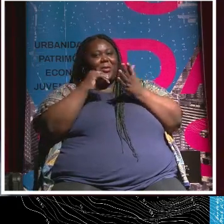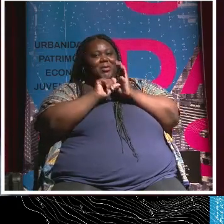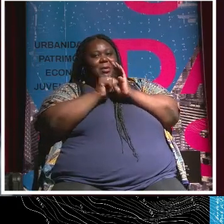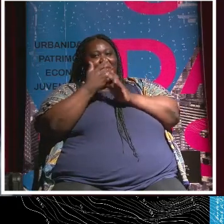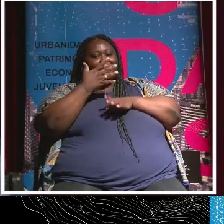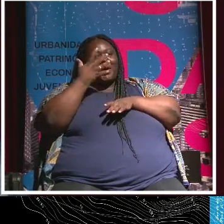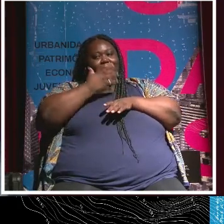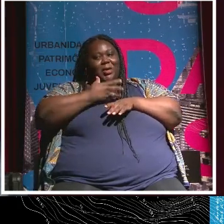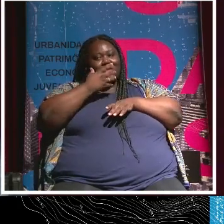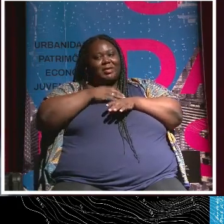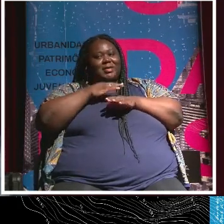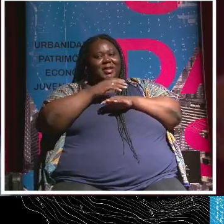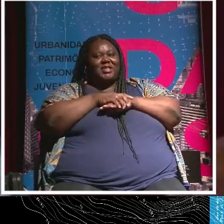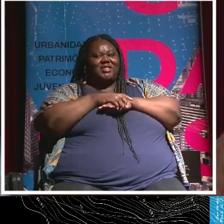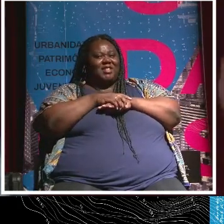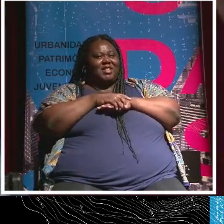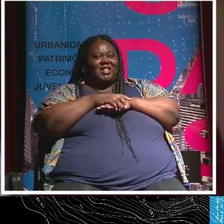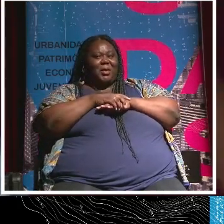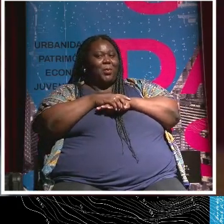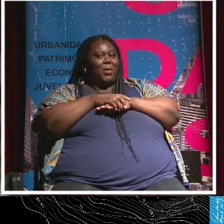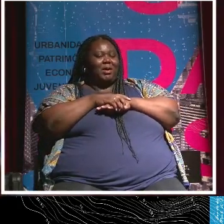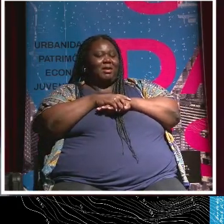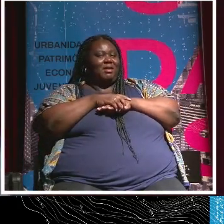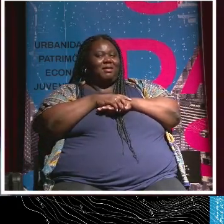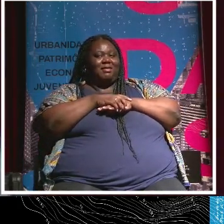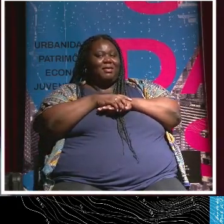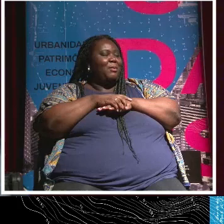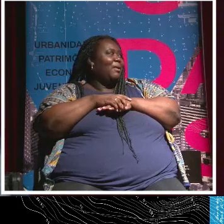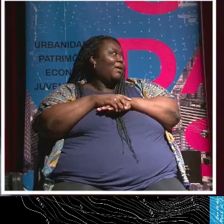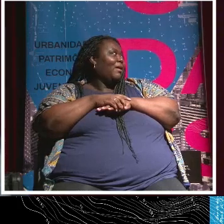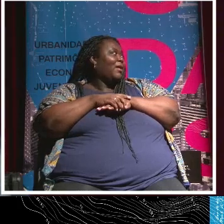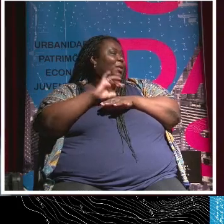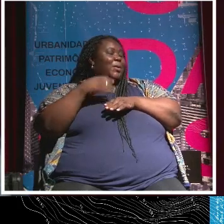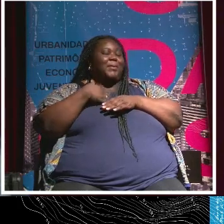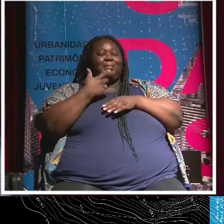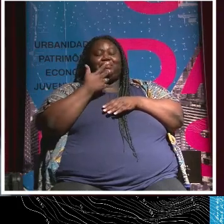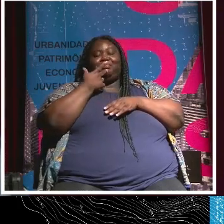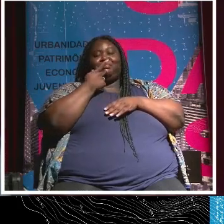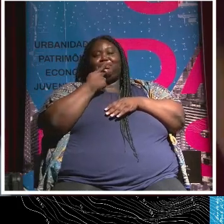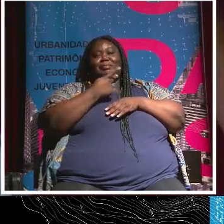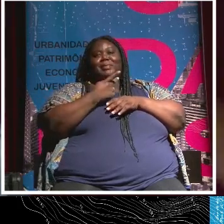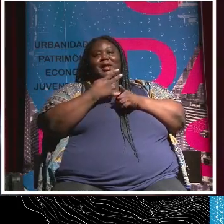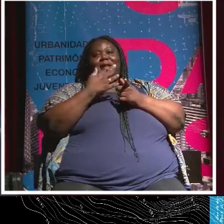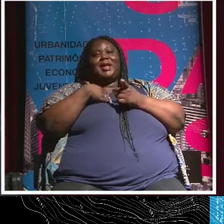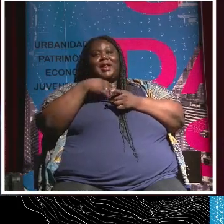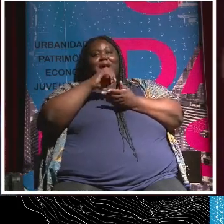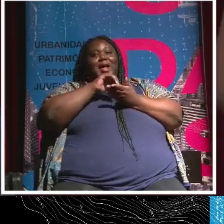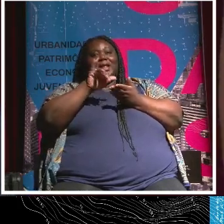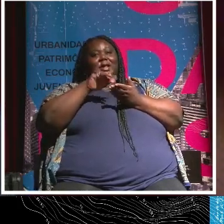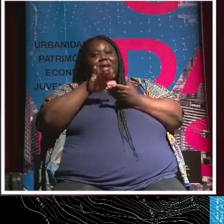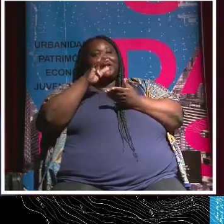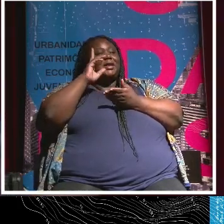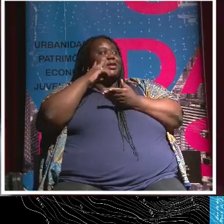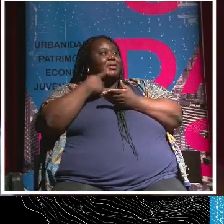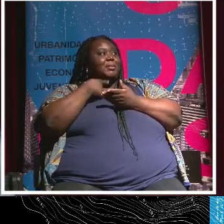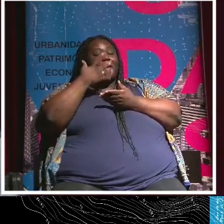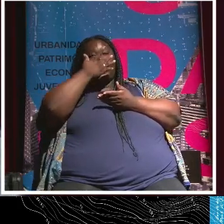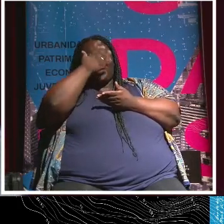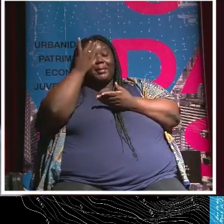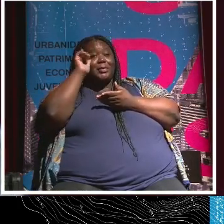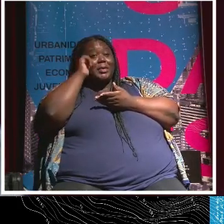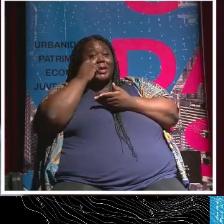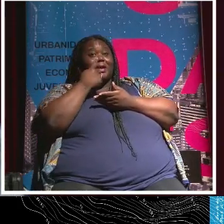né? E aí você continua, que é um elogio grande à Secretaria de Belo Horizonte, com pessoas negras que